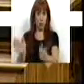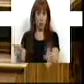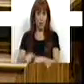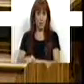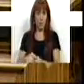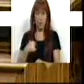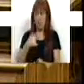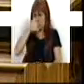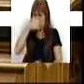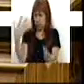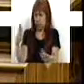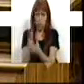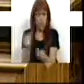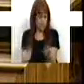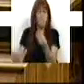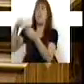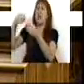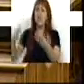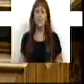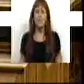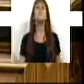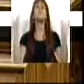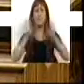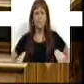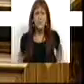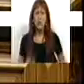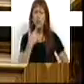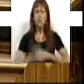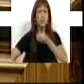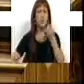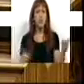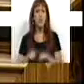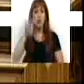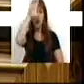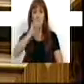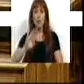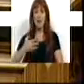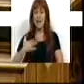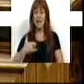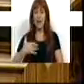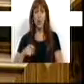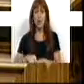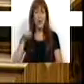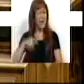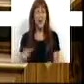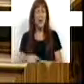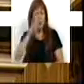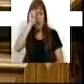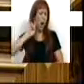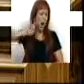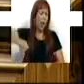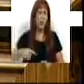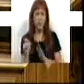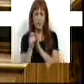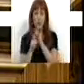estavam completamente atolhados em processos. Mas, em muitos casos, o governo PSD-CDS nem sequer respeitou